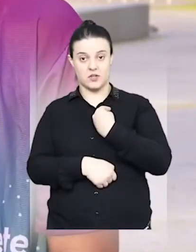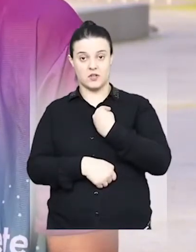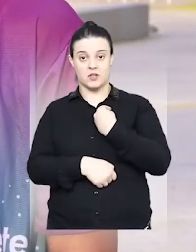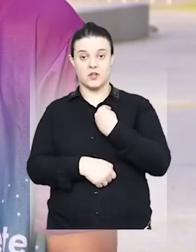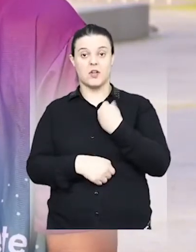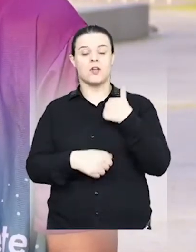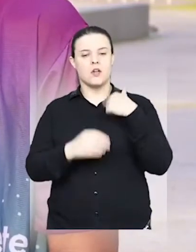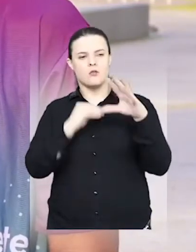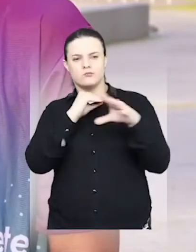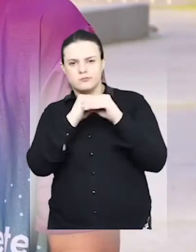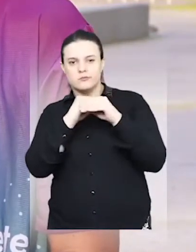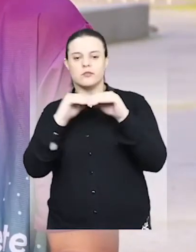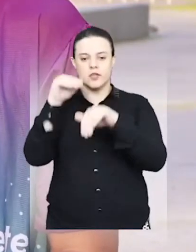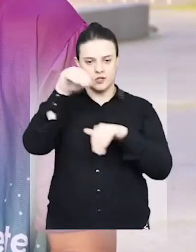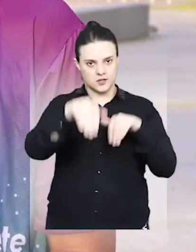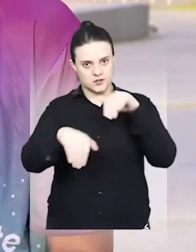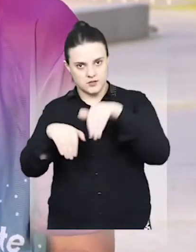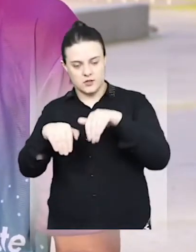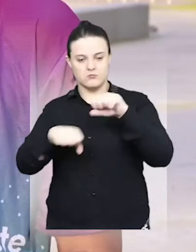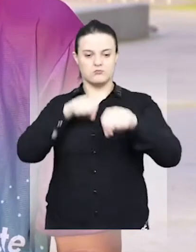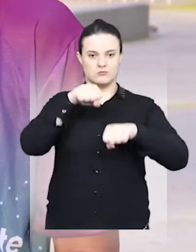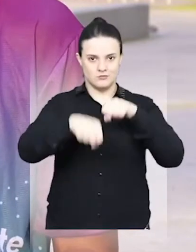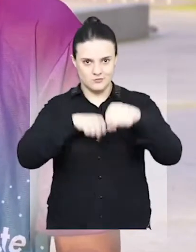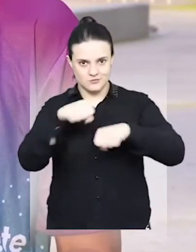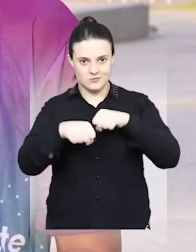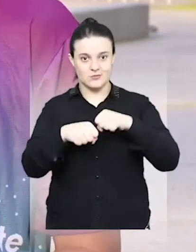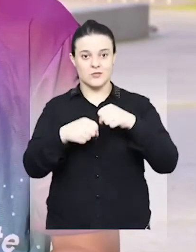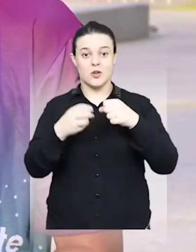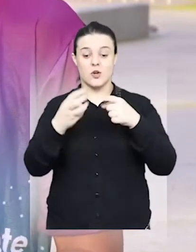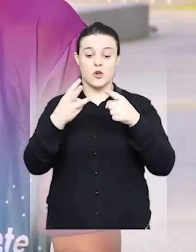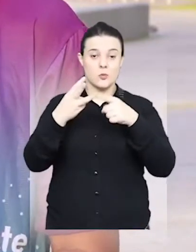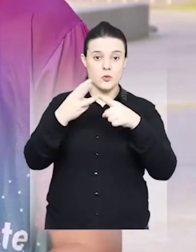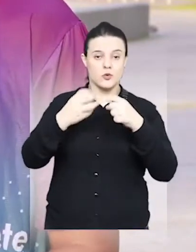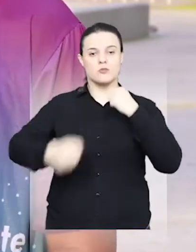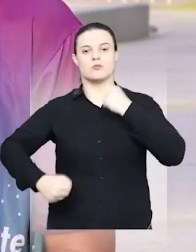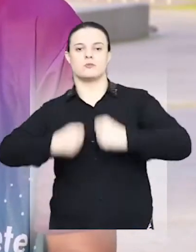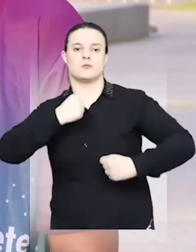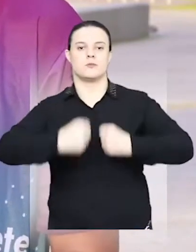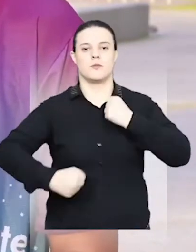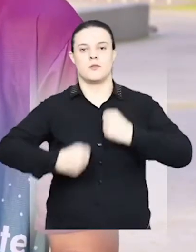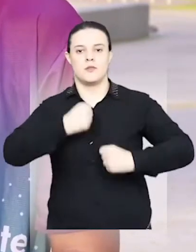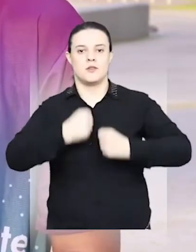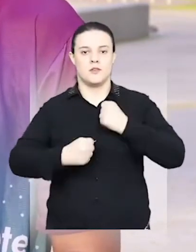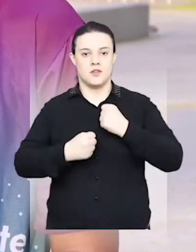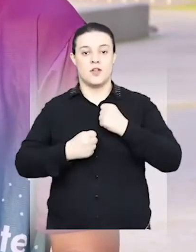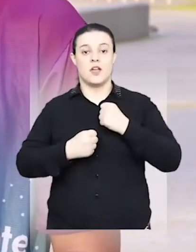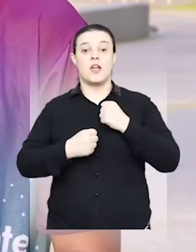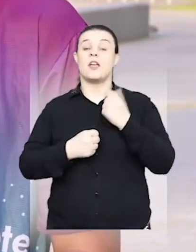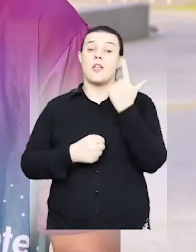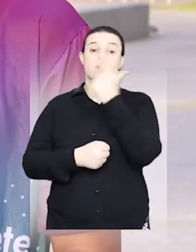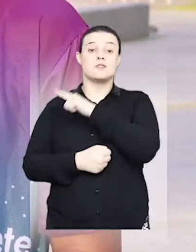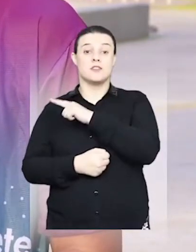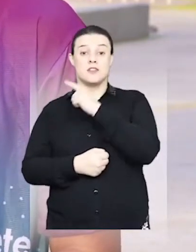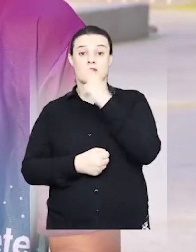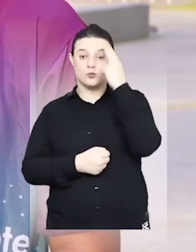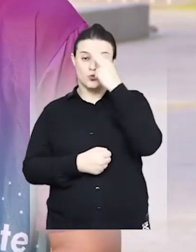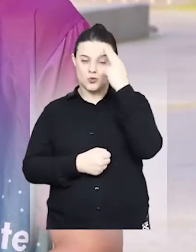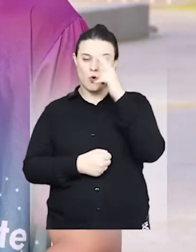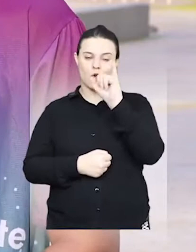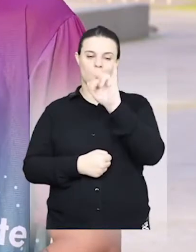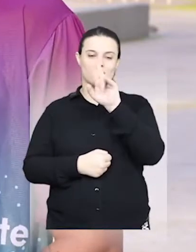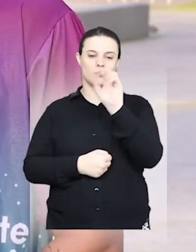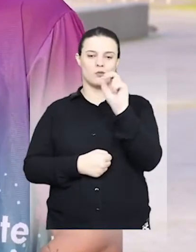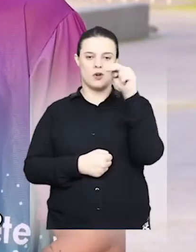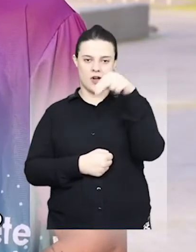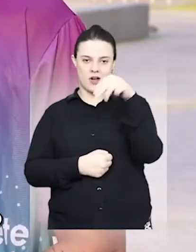vida, eu fui agregando natação, ciclismo e por último aprendi a correr. E aí veio o grande sonho de realizar o